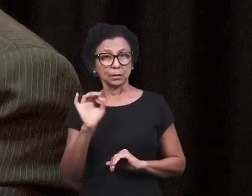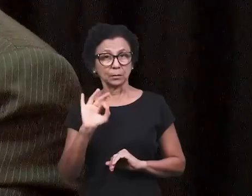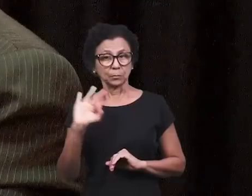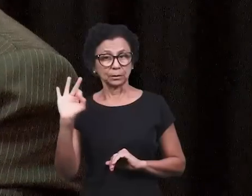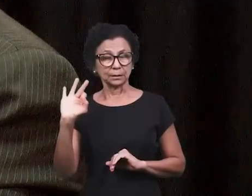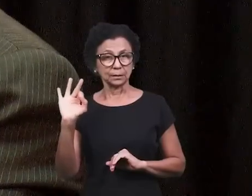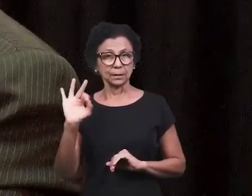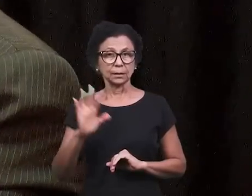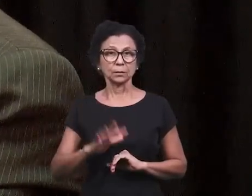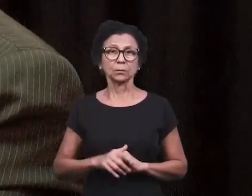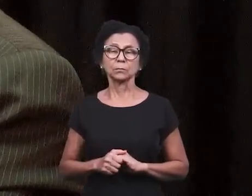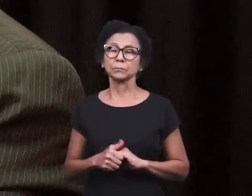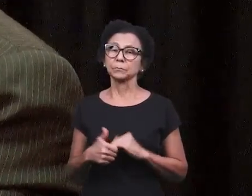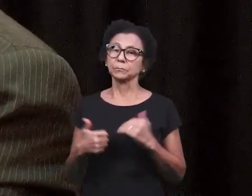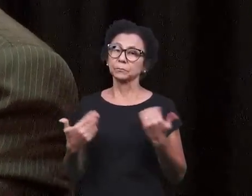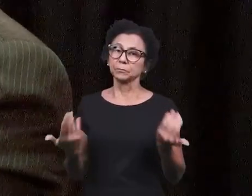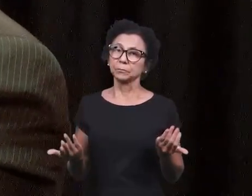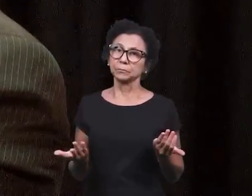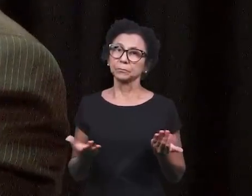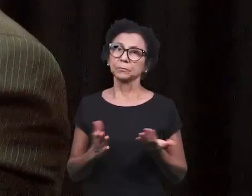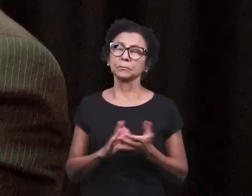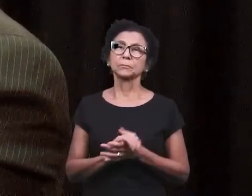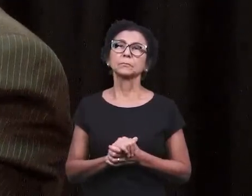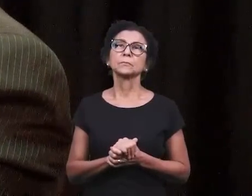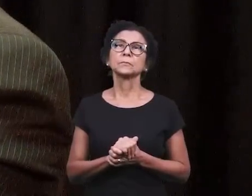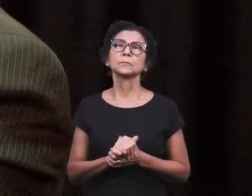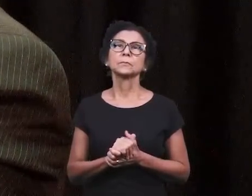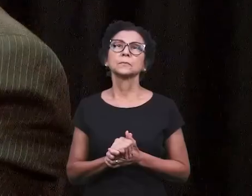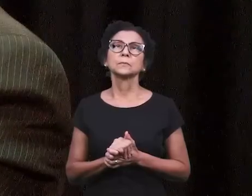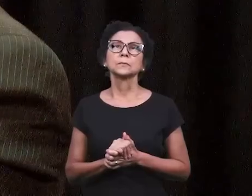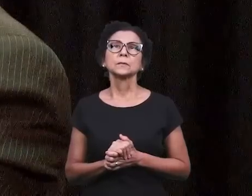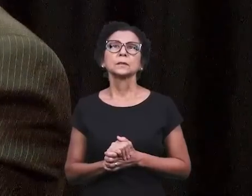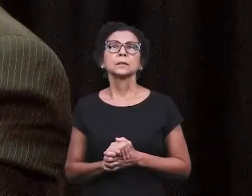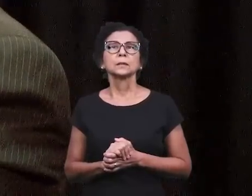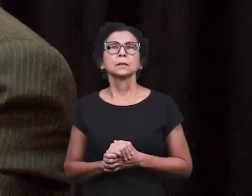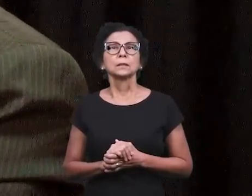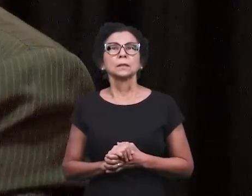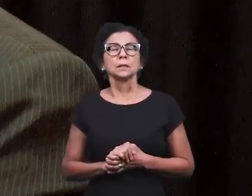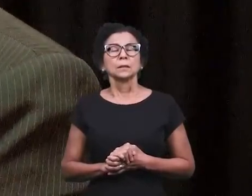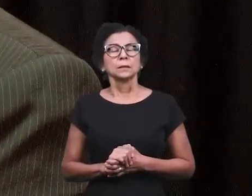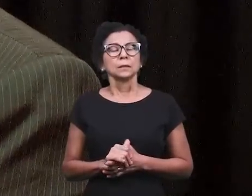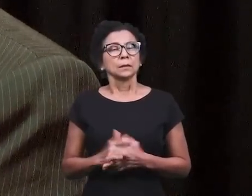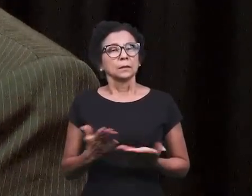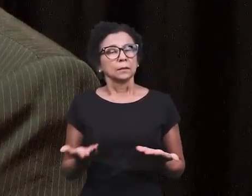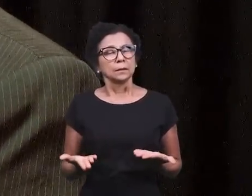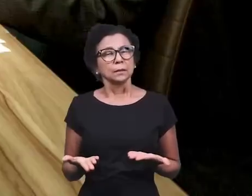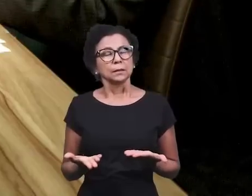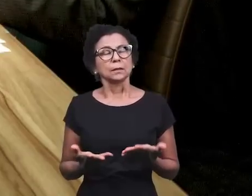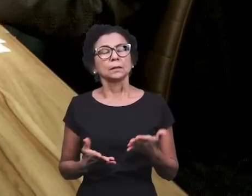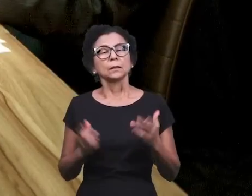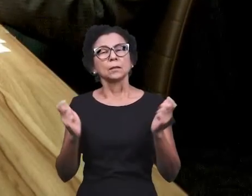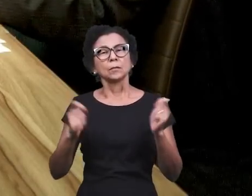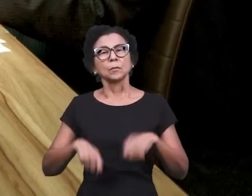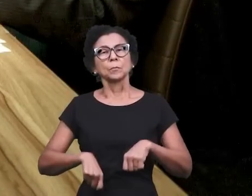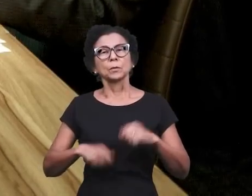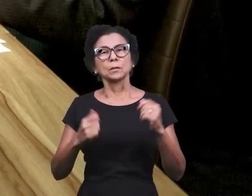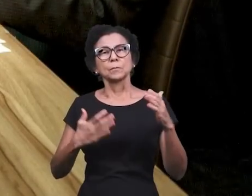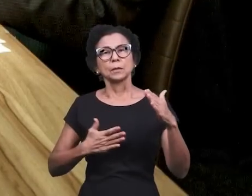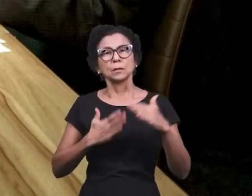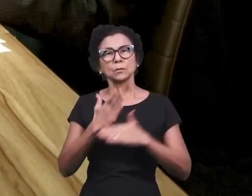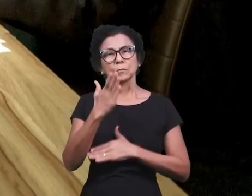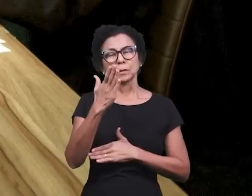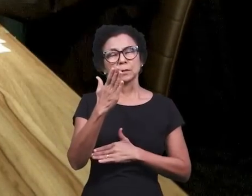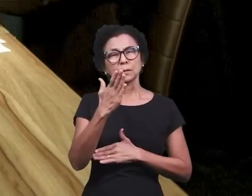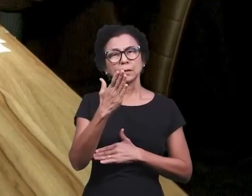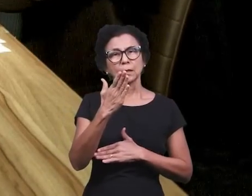a tese da proporcionalidade diz a proporcionalidade que é aplicada para o cargo X deve ser a Essa é mesma mesmo. aplicada para o cargo